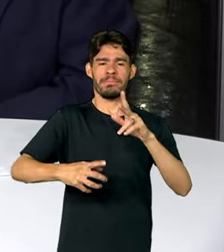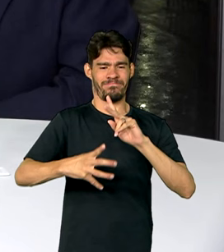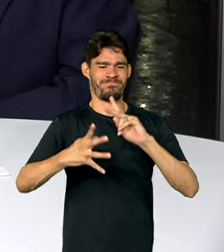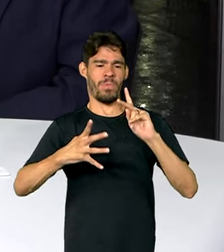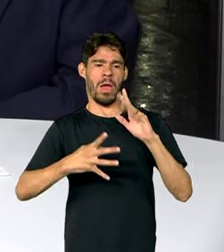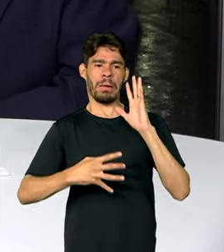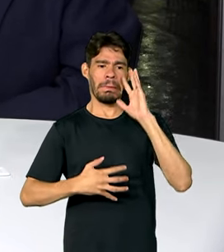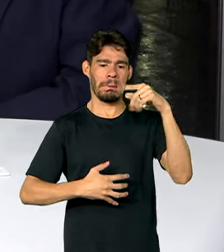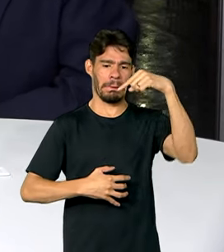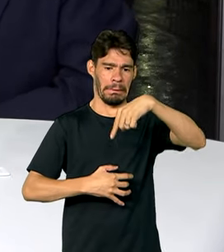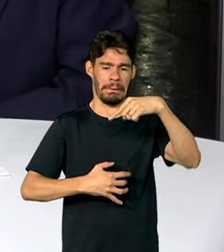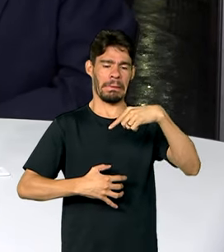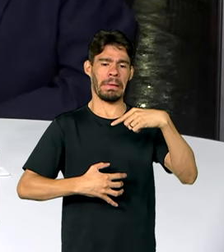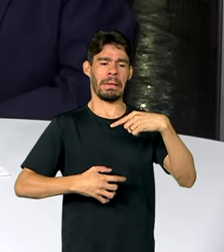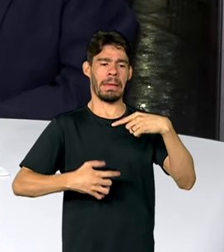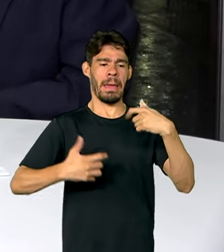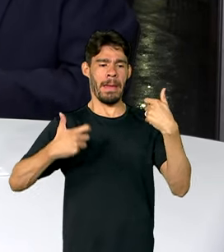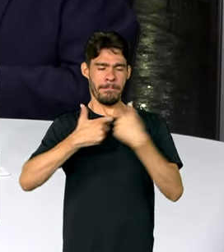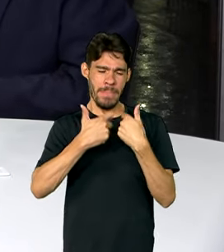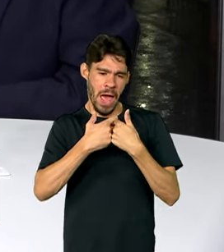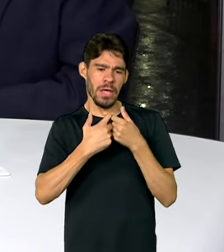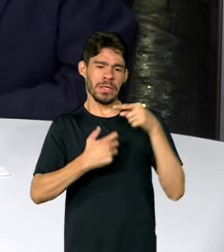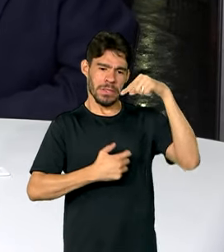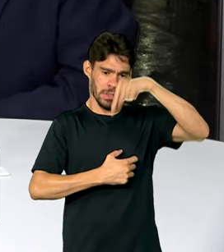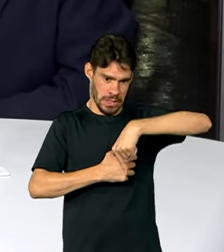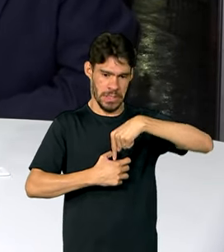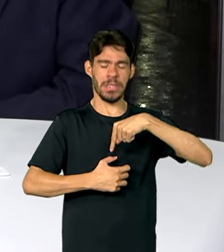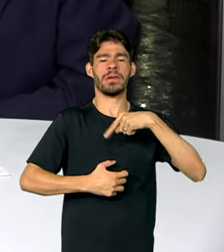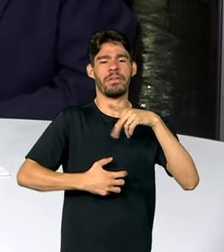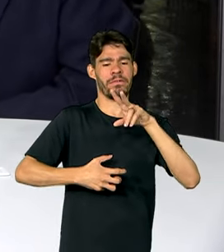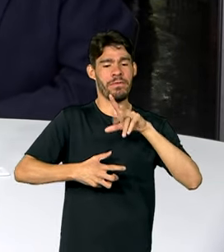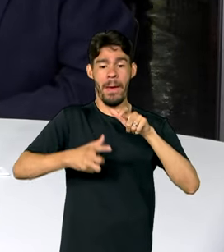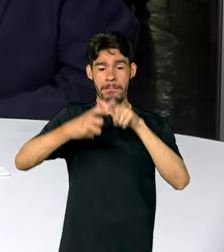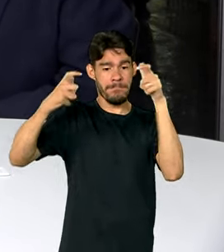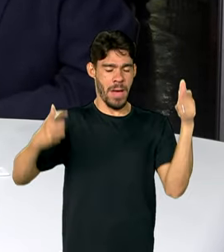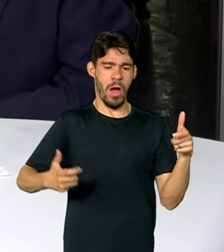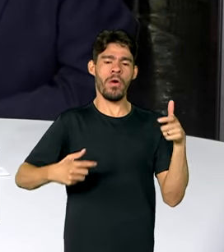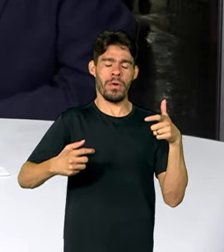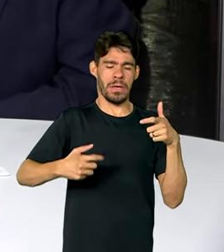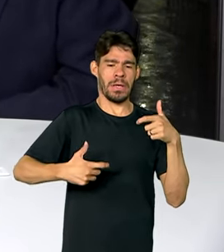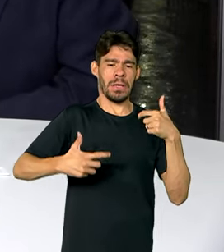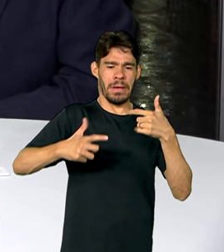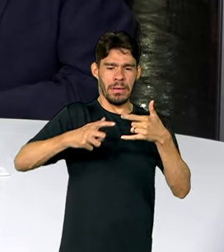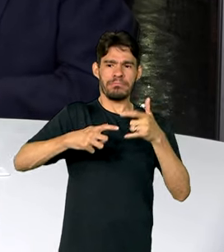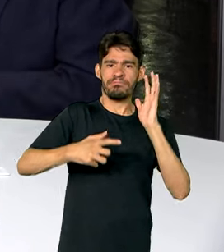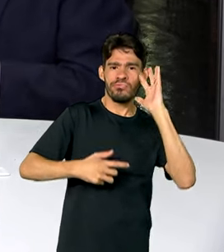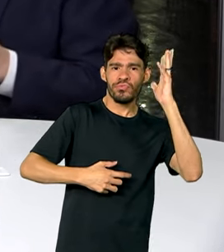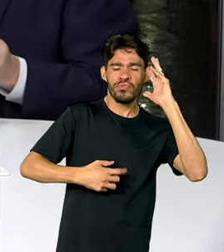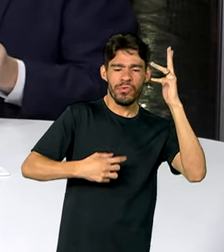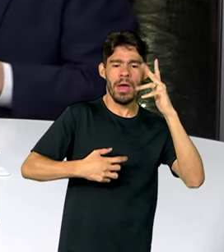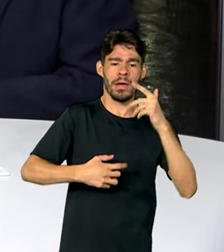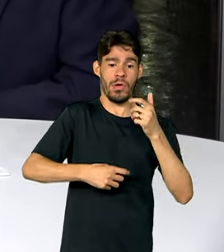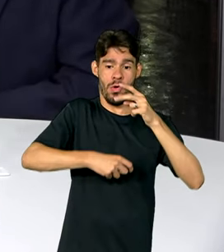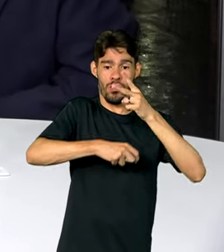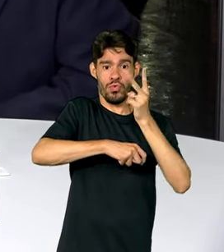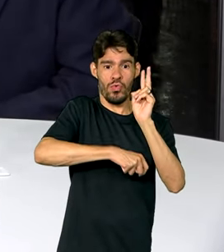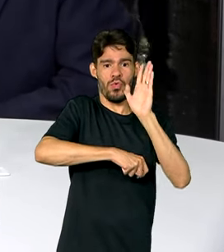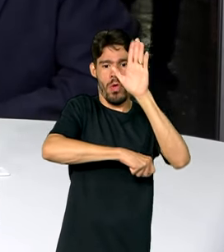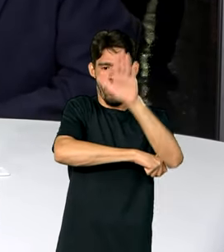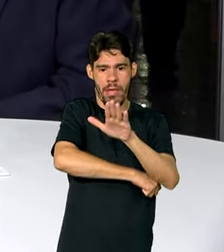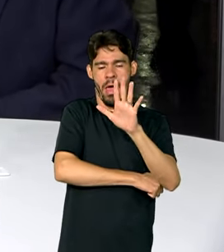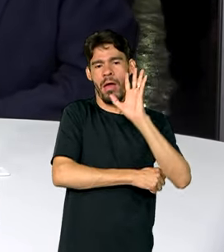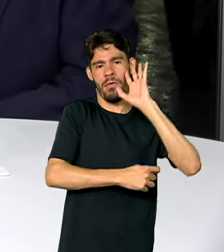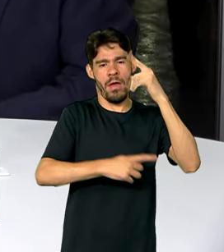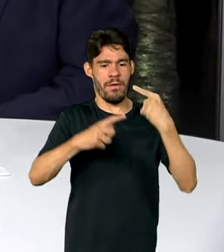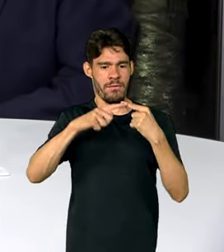acontecendo aqui no Cobra, que é vizinho de vocês, é onde estarão a maioria das atividades, E às 14 horas a gente faz um evento de